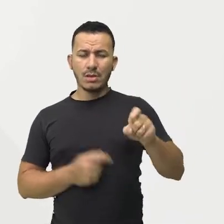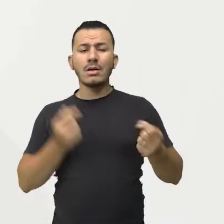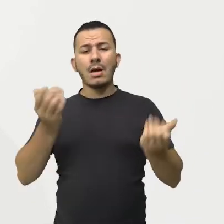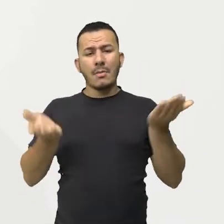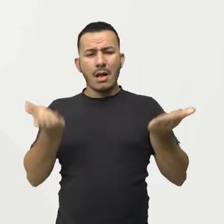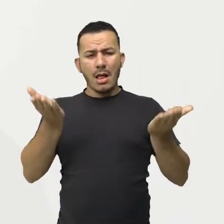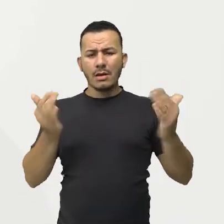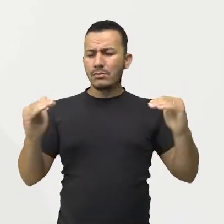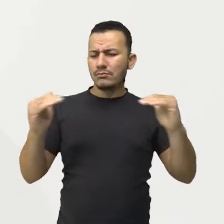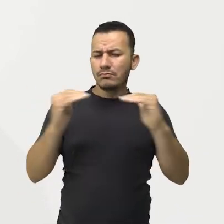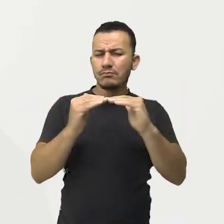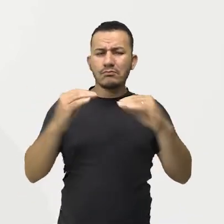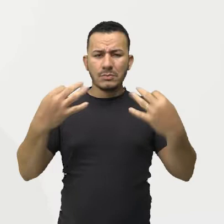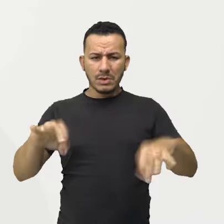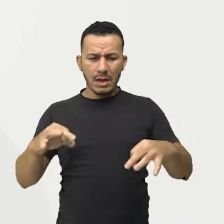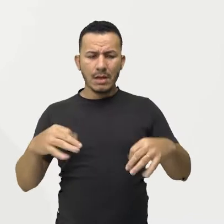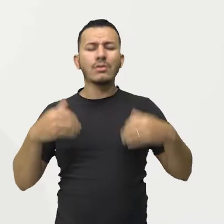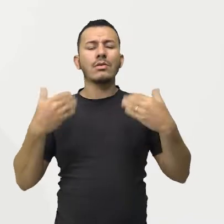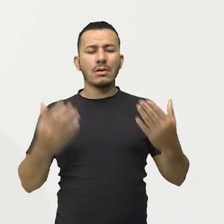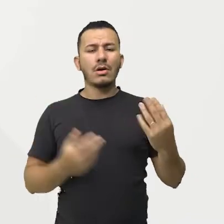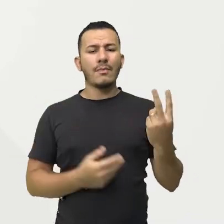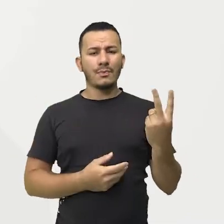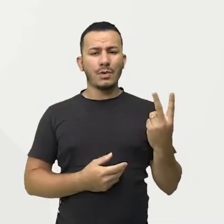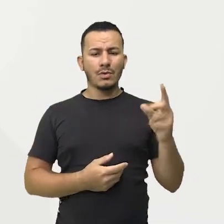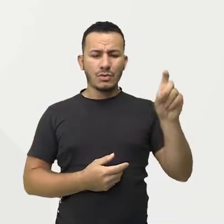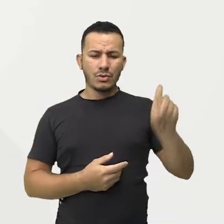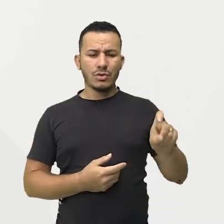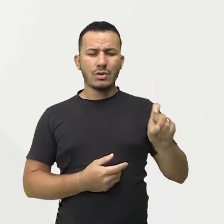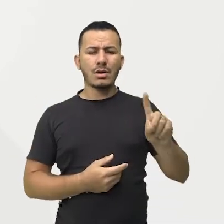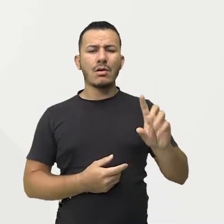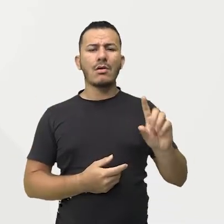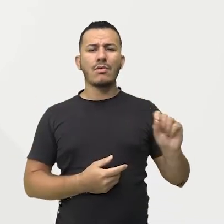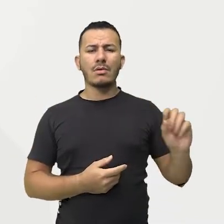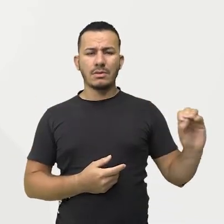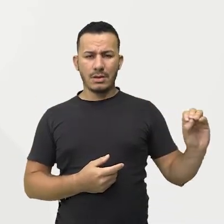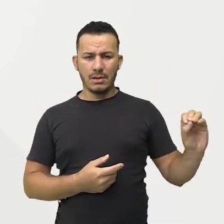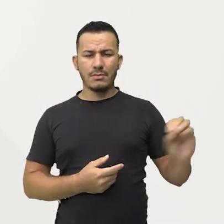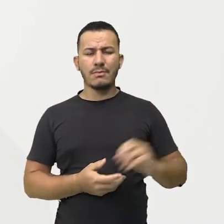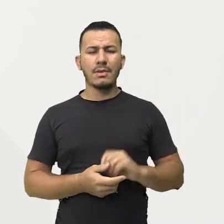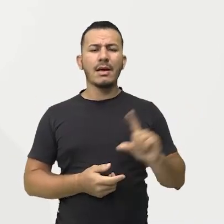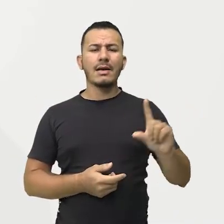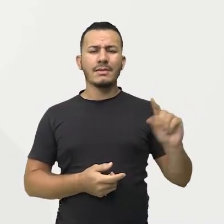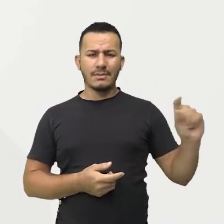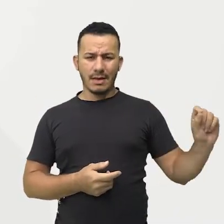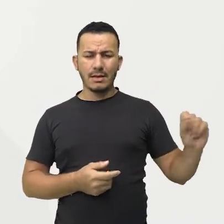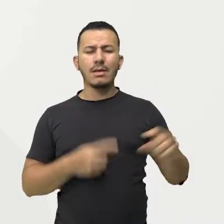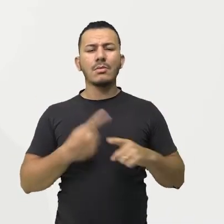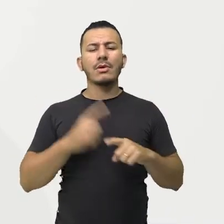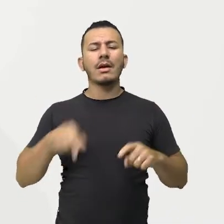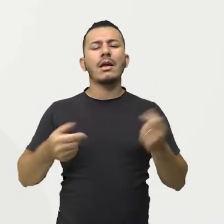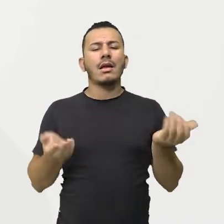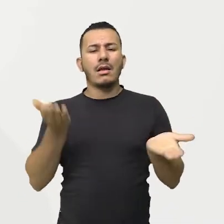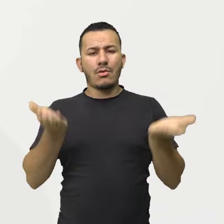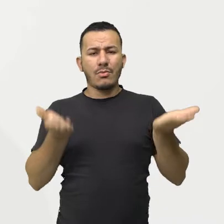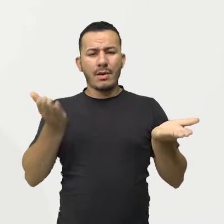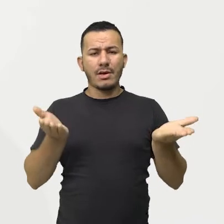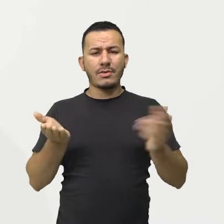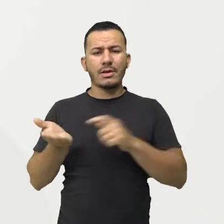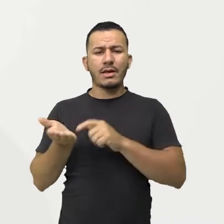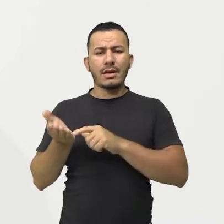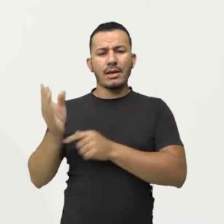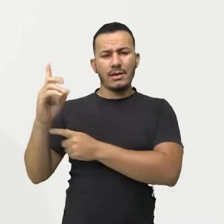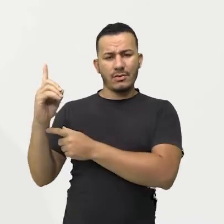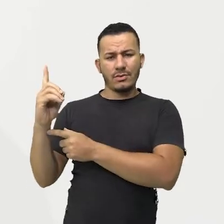está em equilíbrio, então 2x igual a 100. Por que 100? Porque está aqui, ó. É o valor do peso que está aí do outro